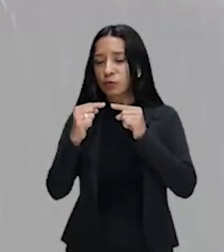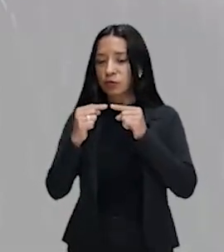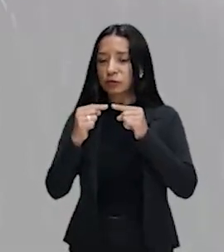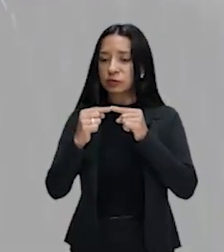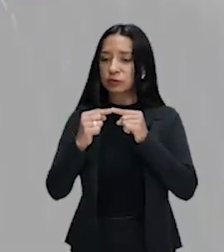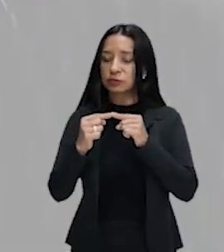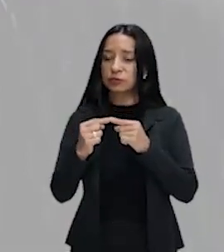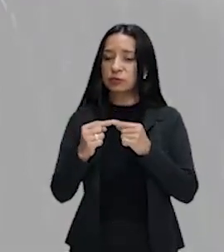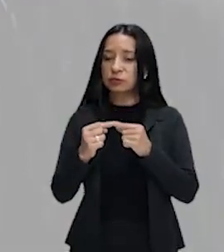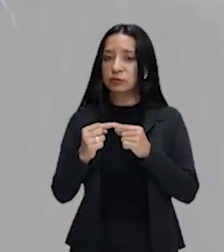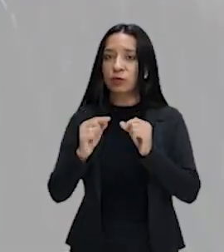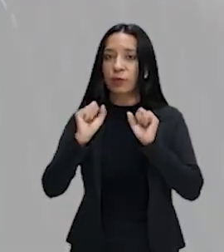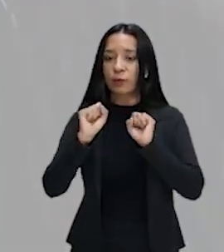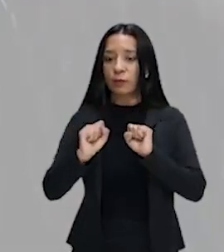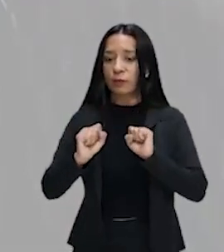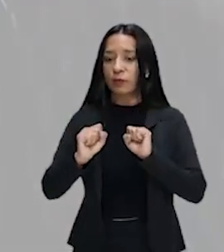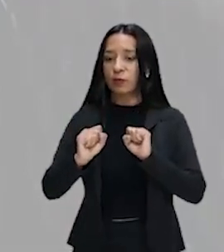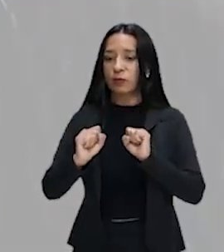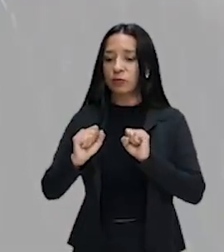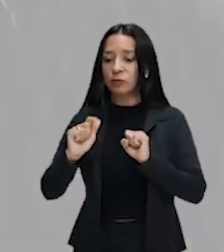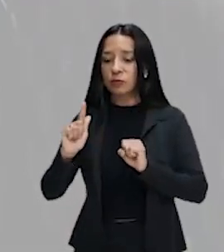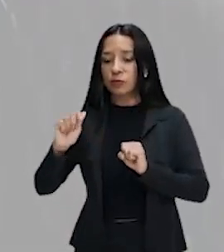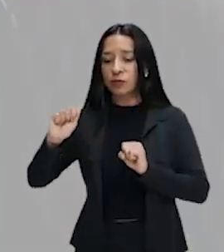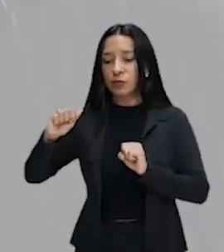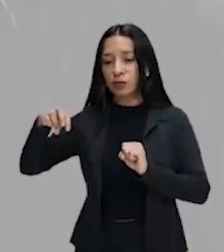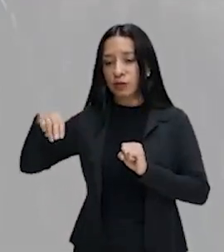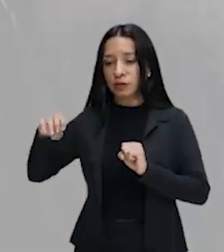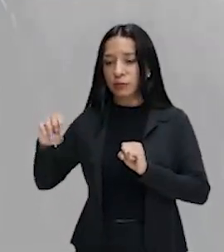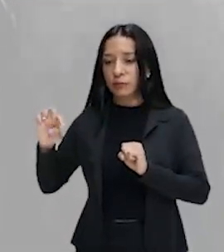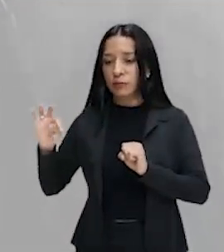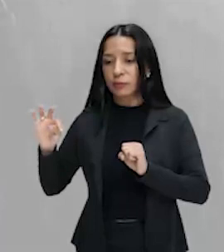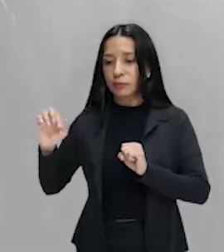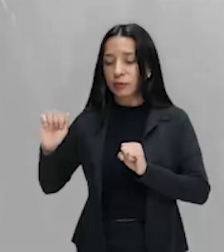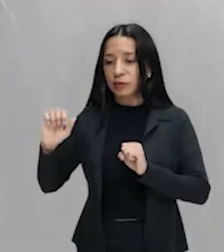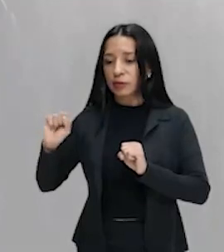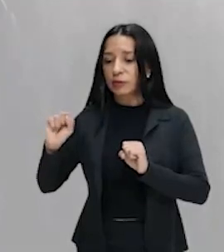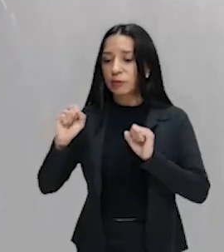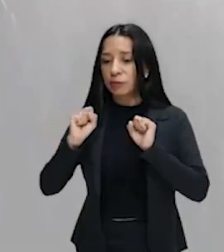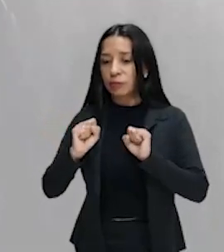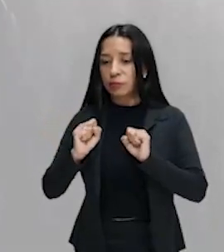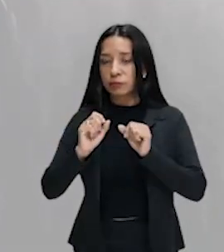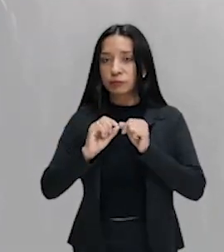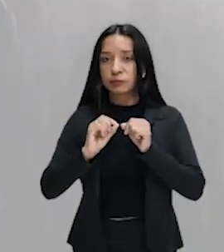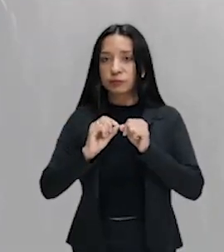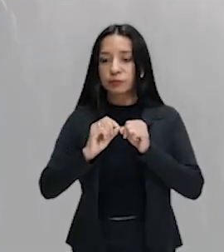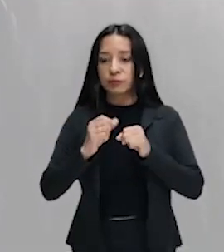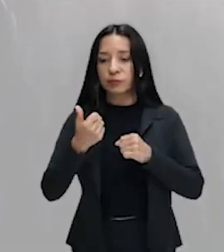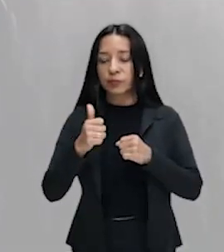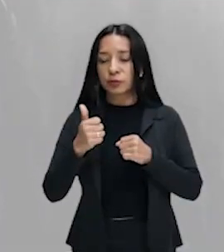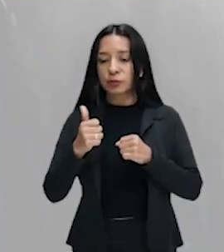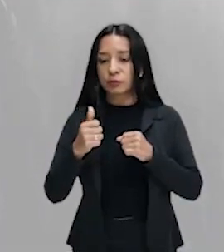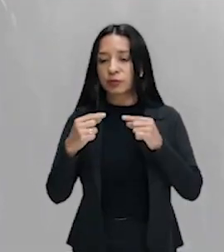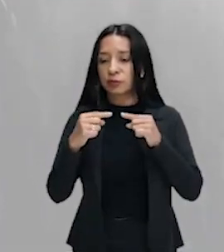combinações possíveis que esses gametas podem gerar. Então, neste primeiro quadrado, vai ser a